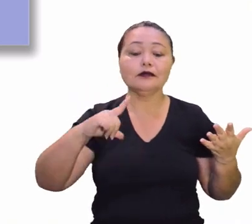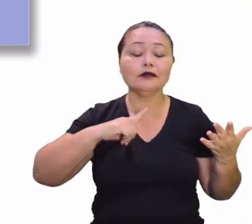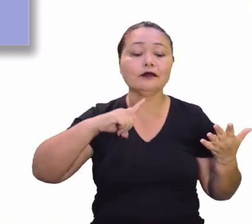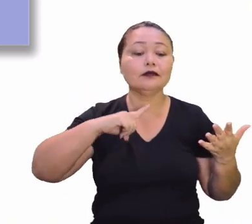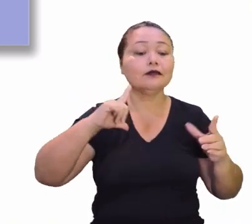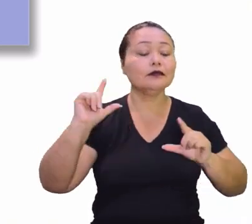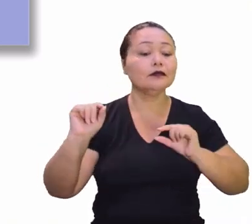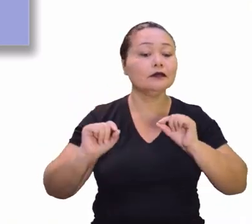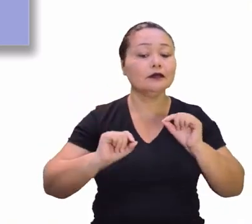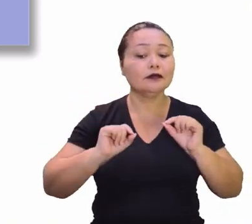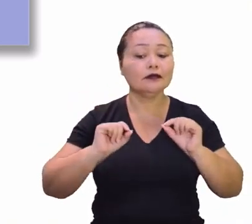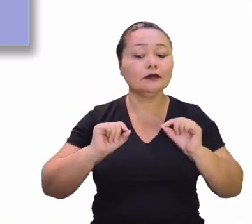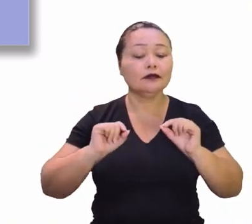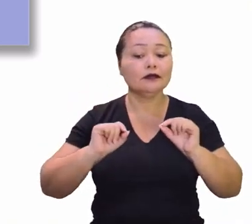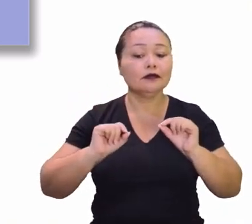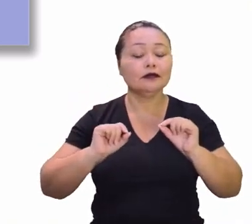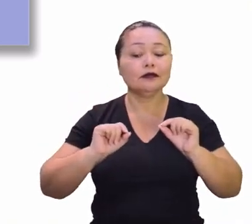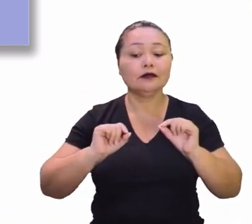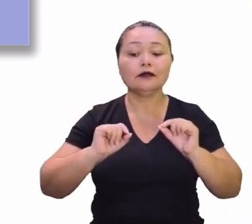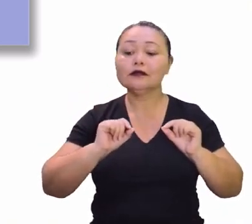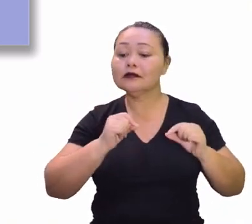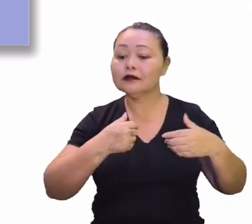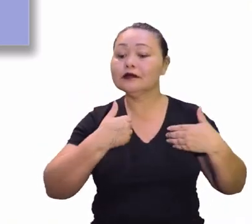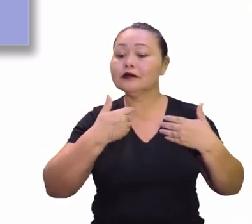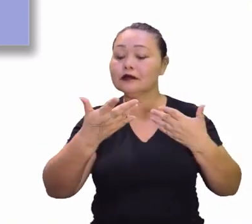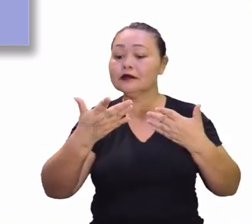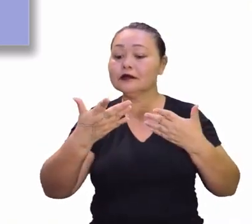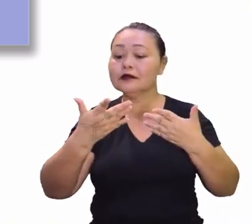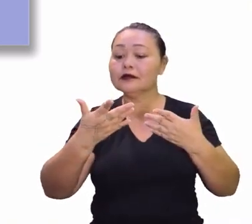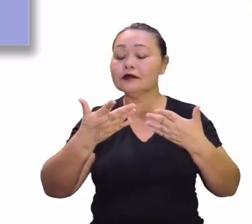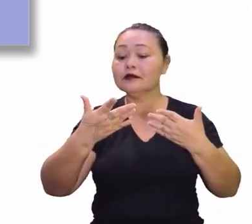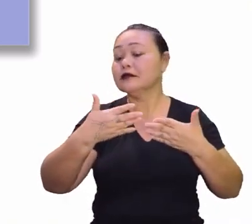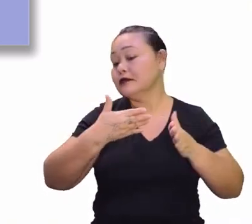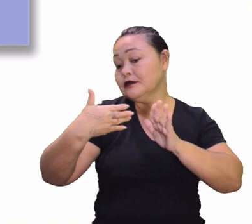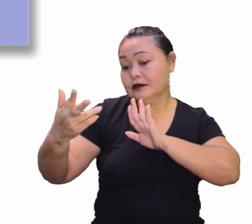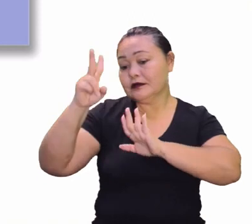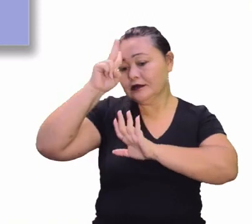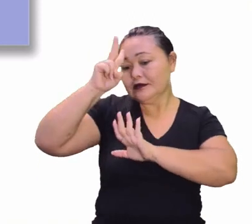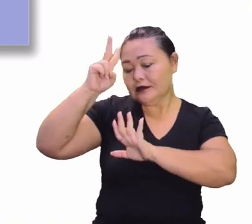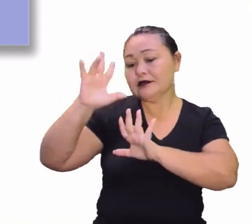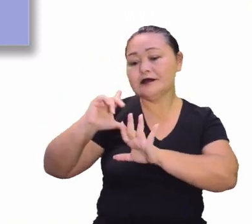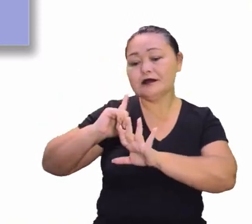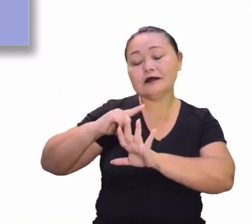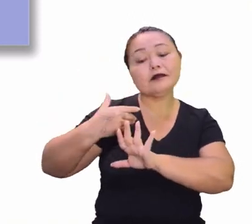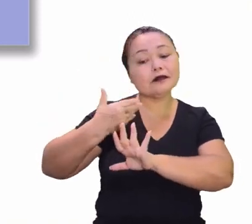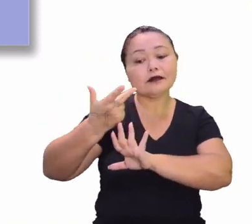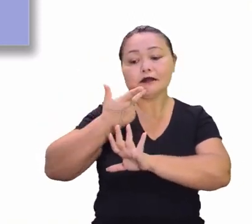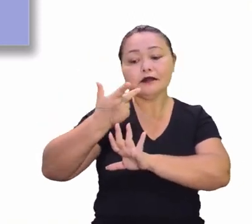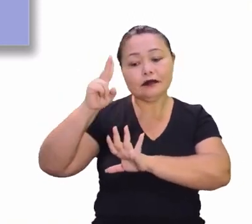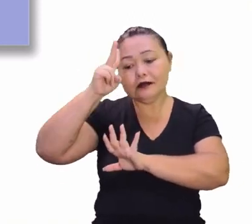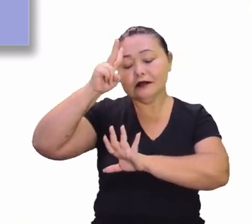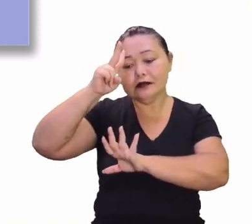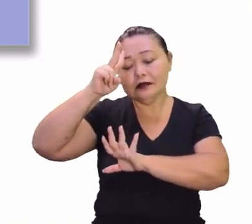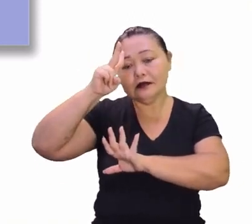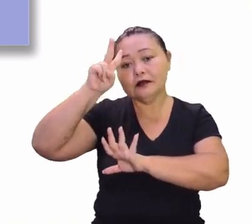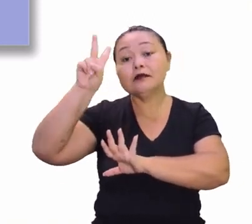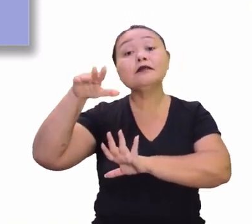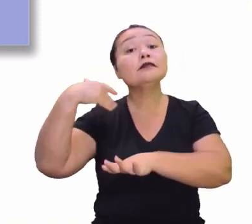temos que nos reportar a nossa prima história. Exato.